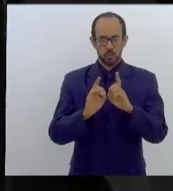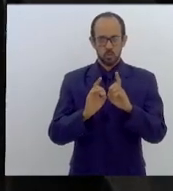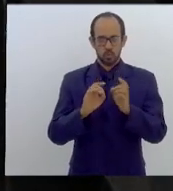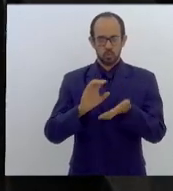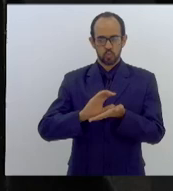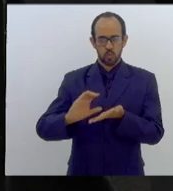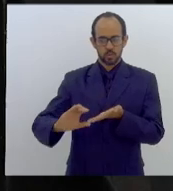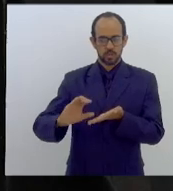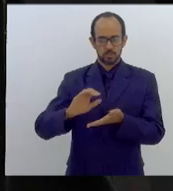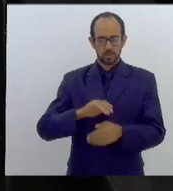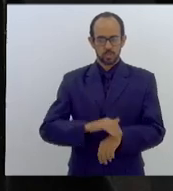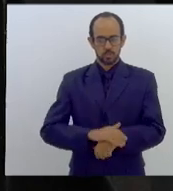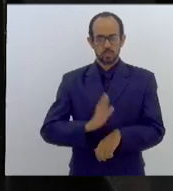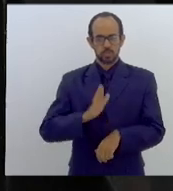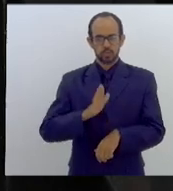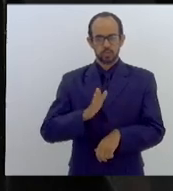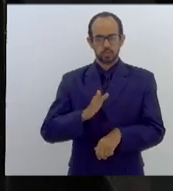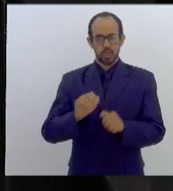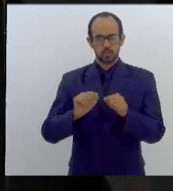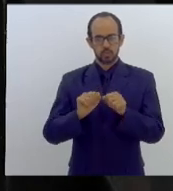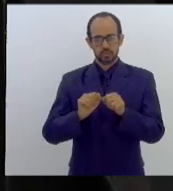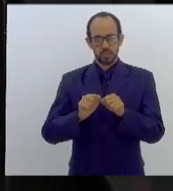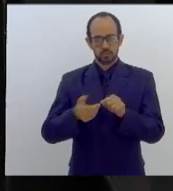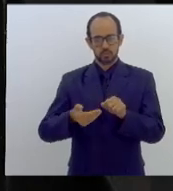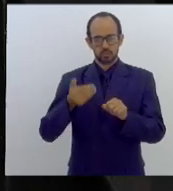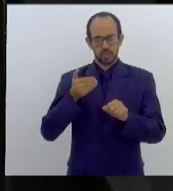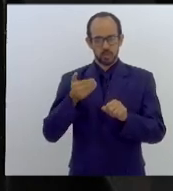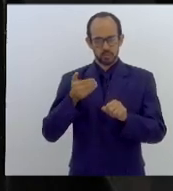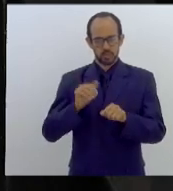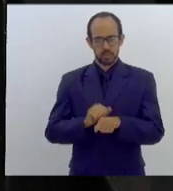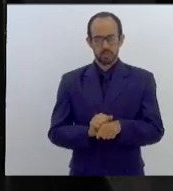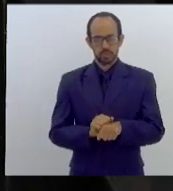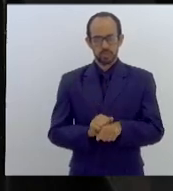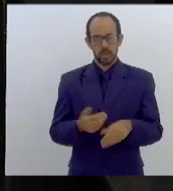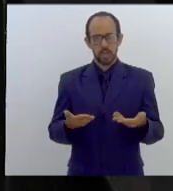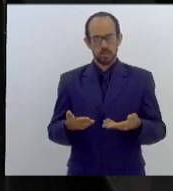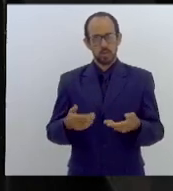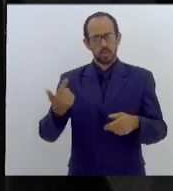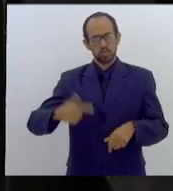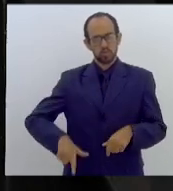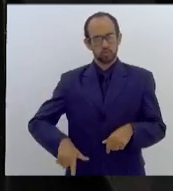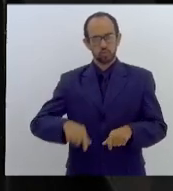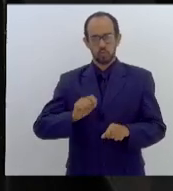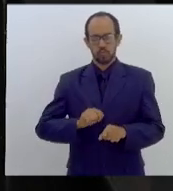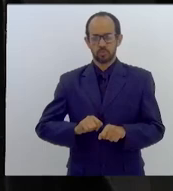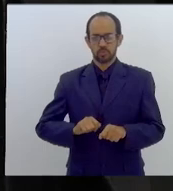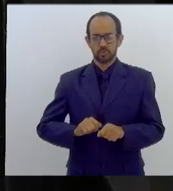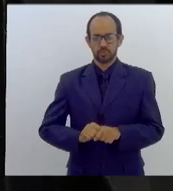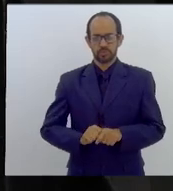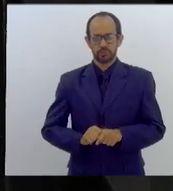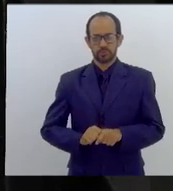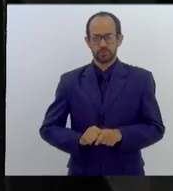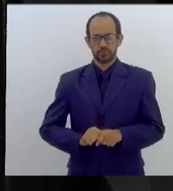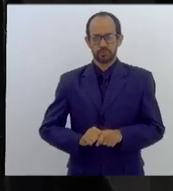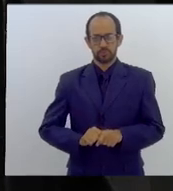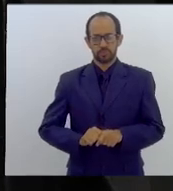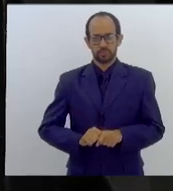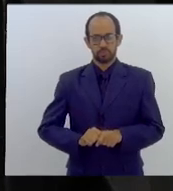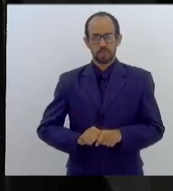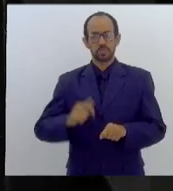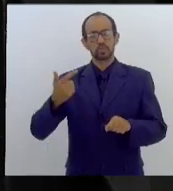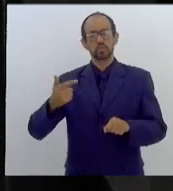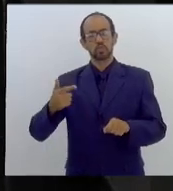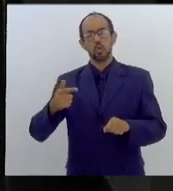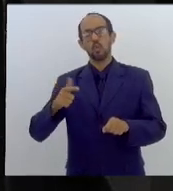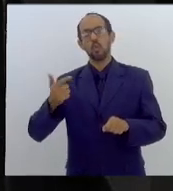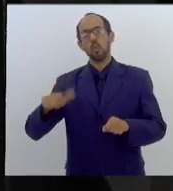Já fizemos a discussão prévia, deputado Noel de Carvalho, e hoje voltamos a fazê-la. Desta vez eu a farei em outros termos, não